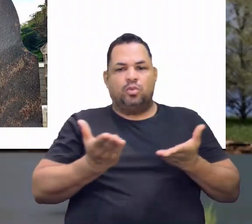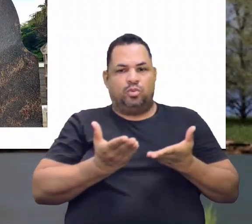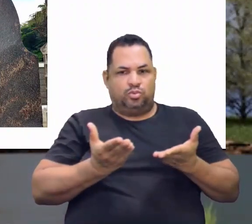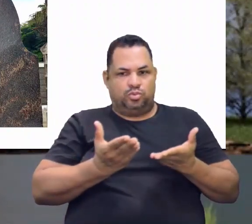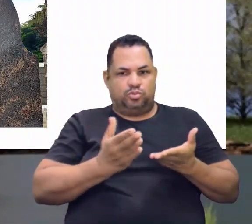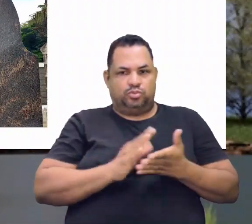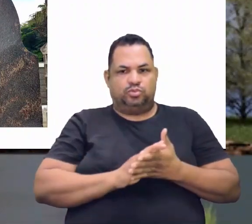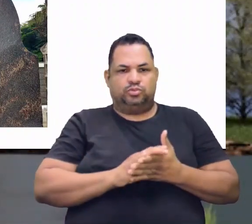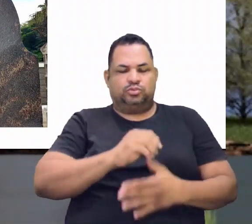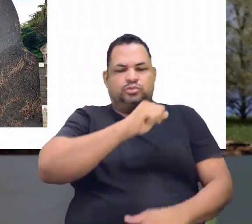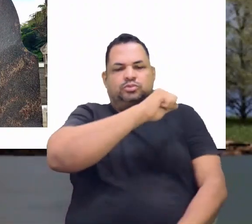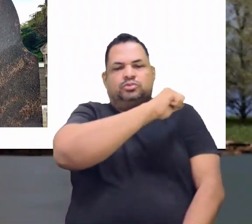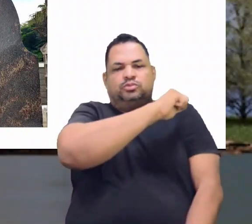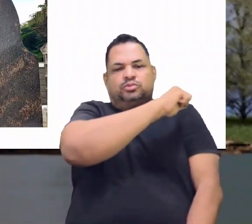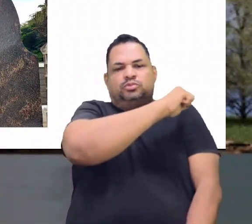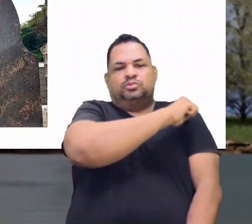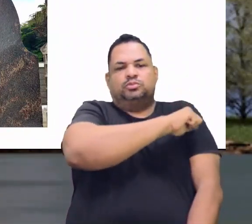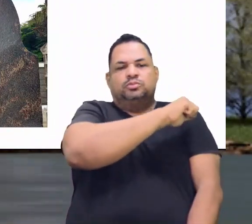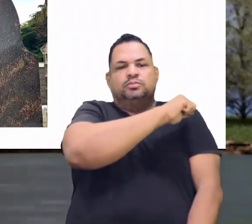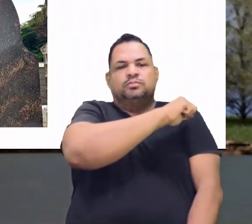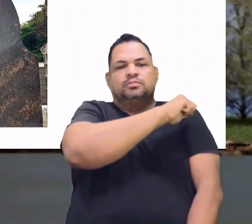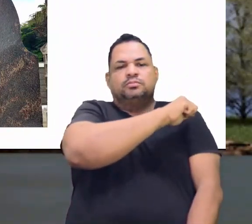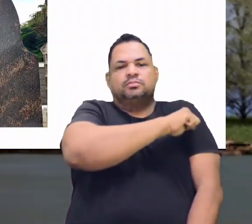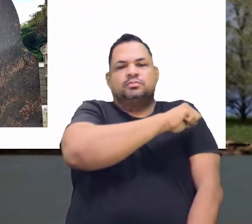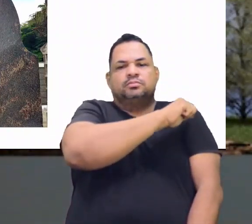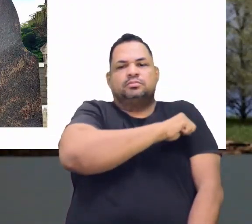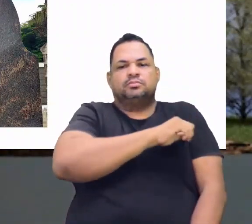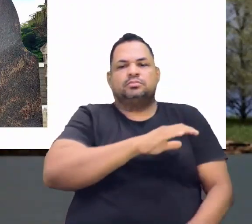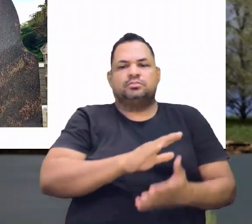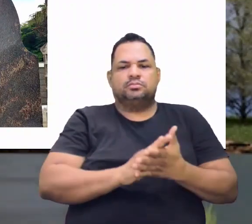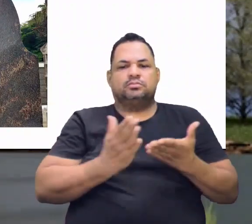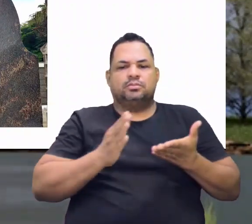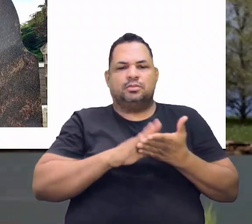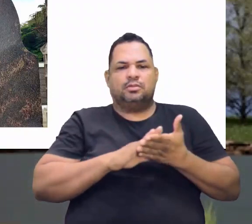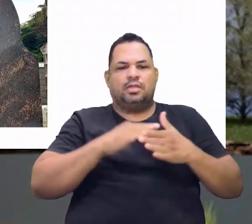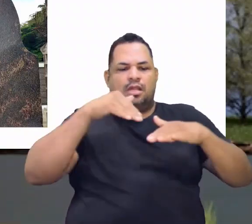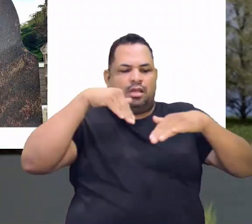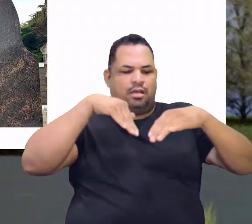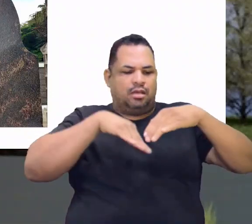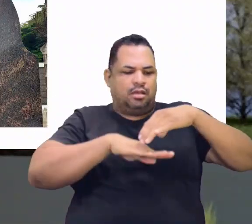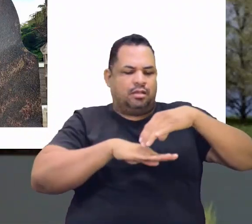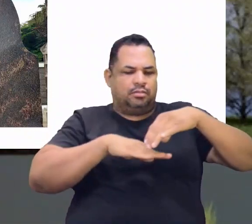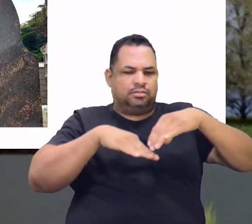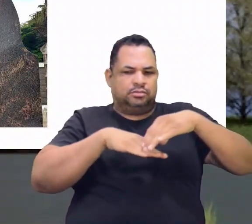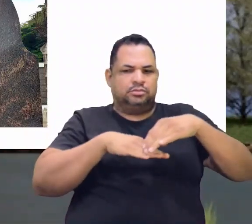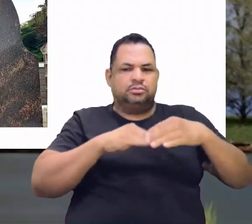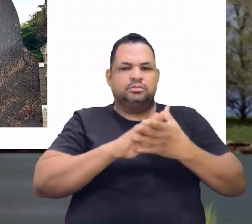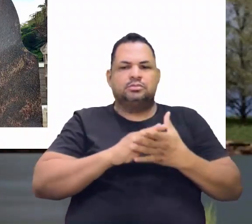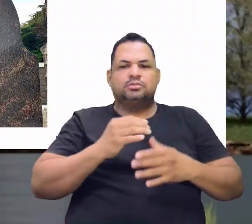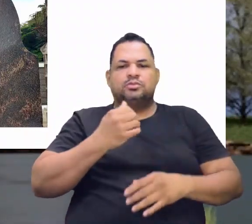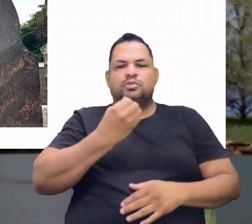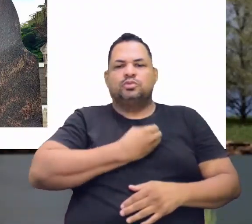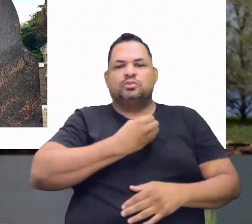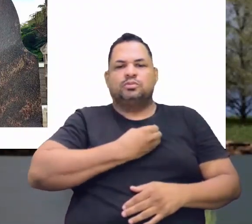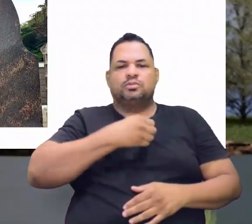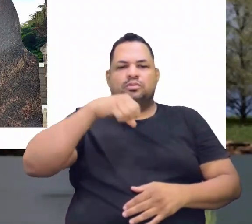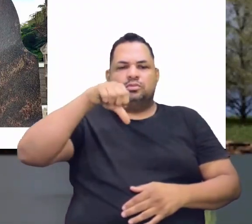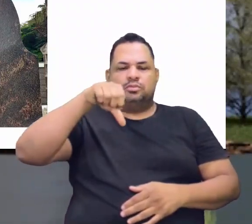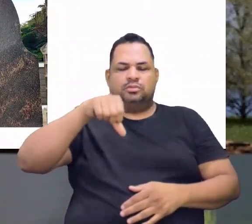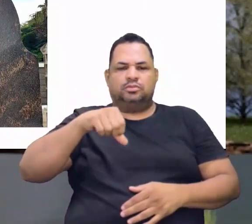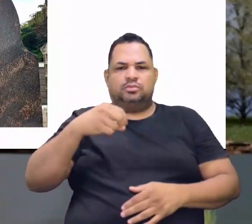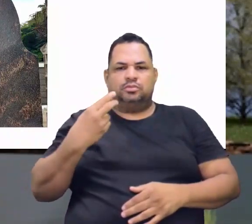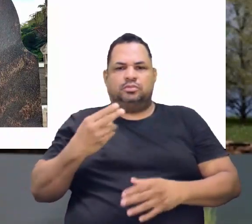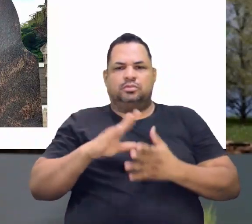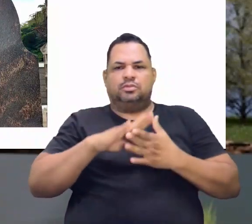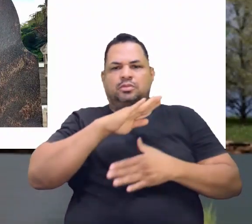Batista, no Rio de Janeiro. Lápide número 92. Ele vai falecer no dia 19